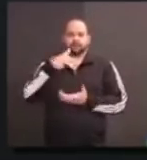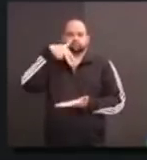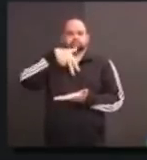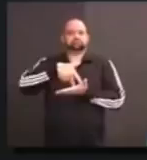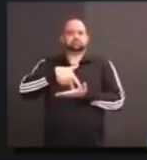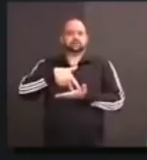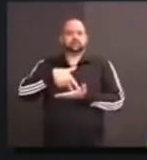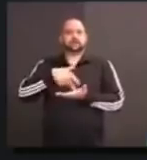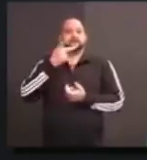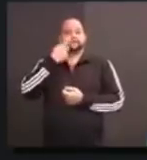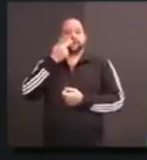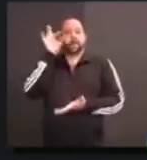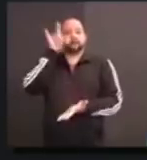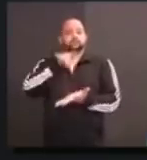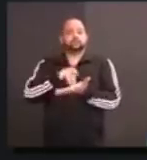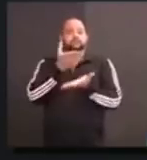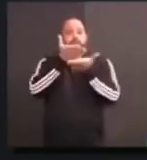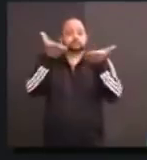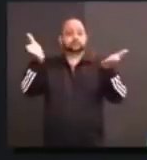o que deve ser dito.